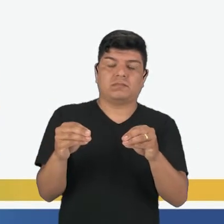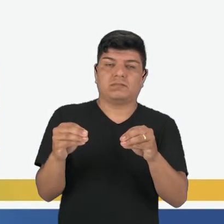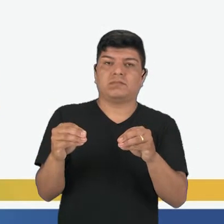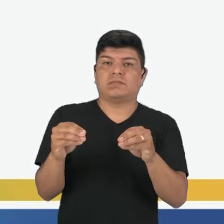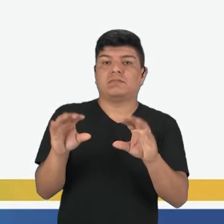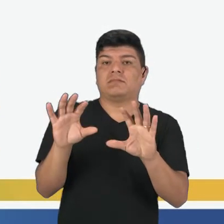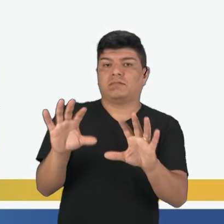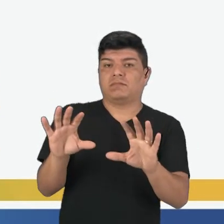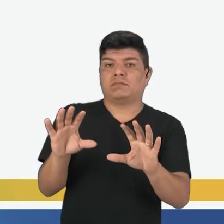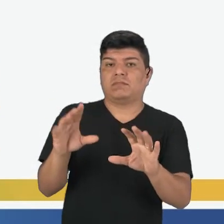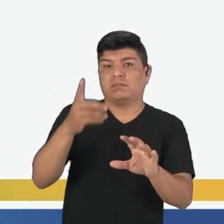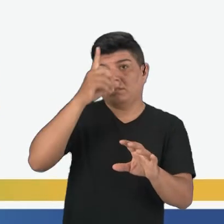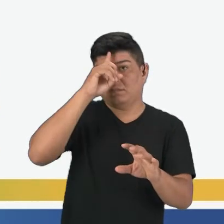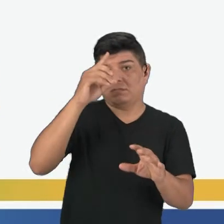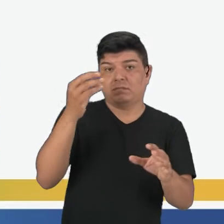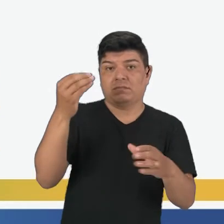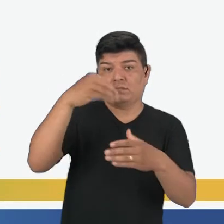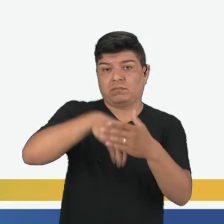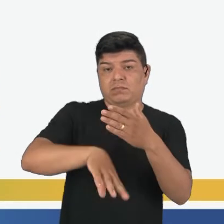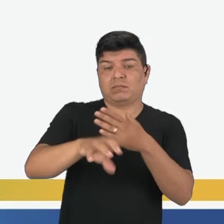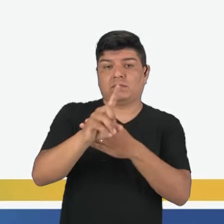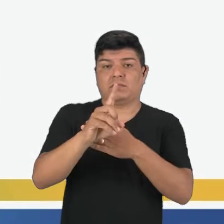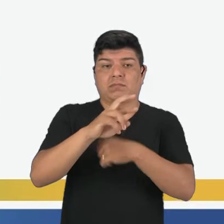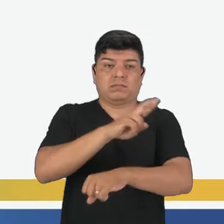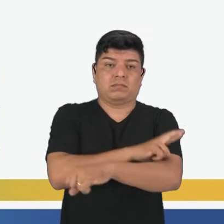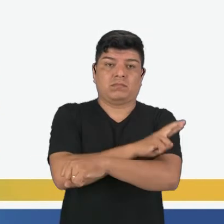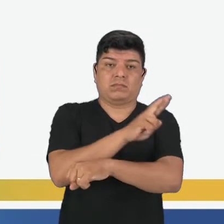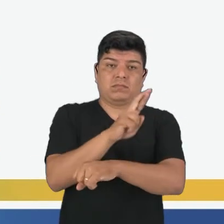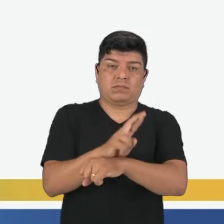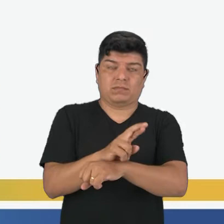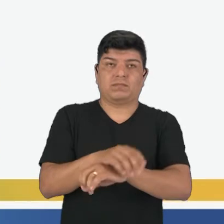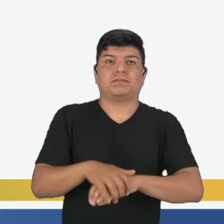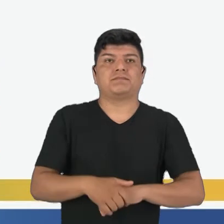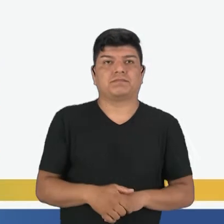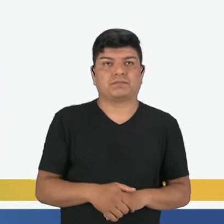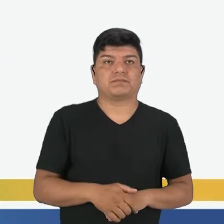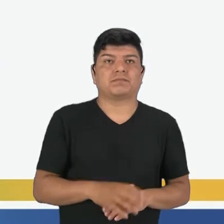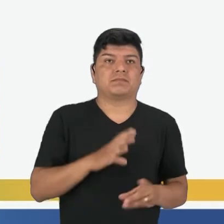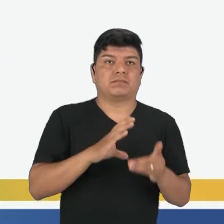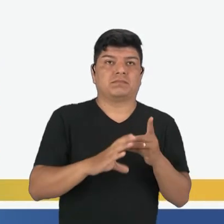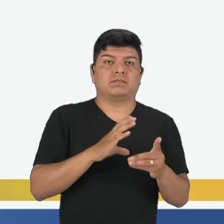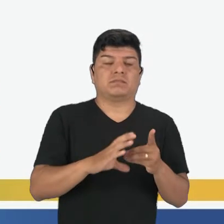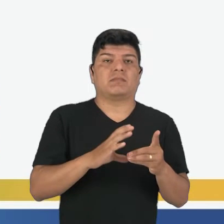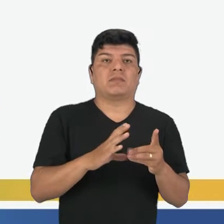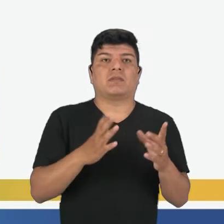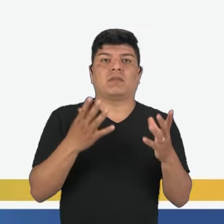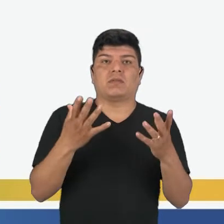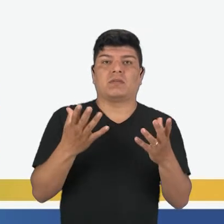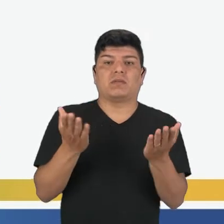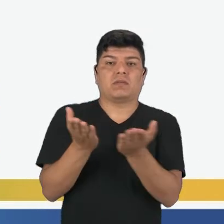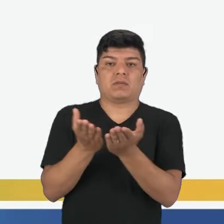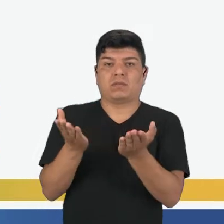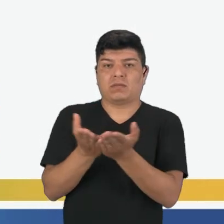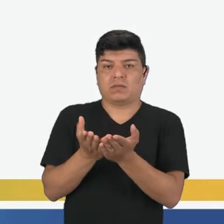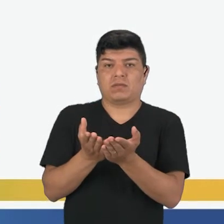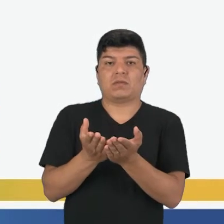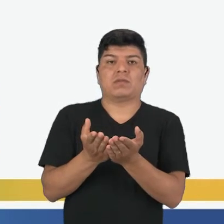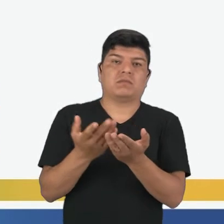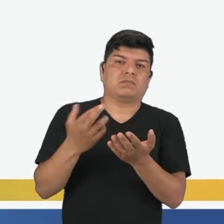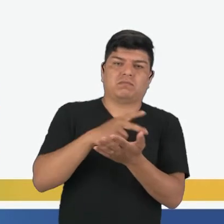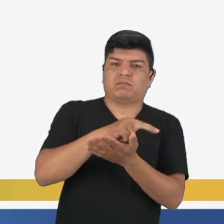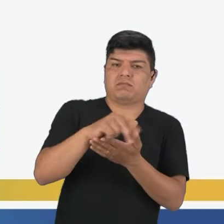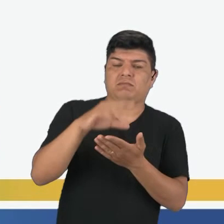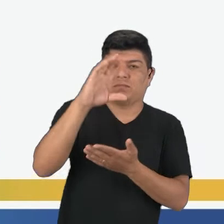em termos de maturidade dentro da religião. Há os rituais litúrgicos, o culto entre os evangélicos, a missa, a novena,